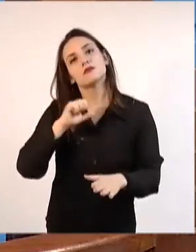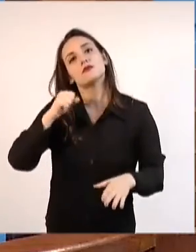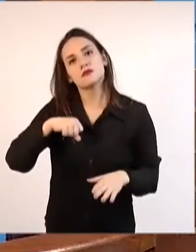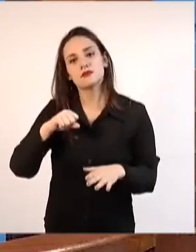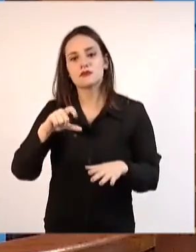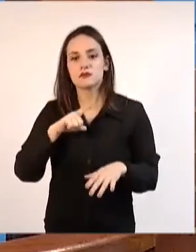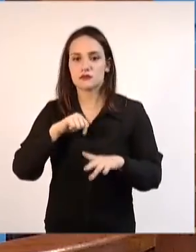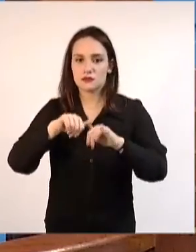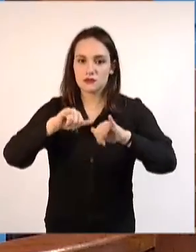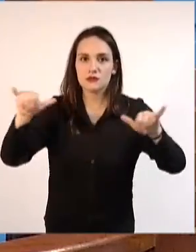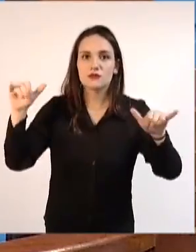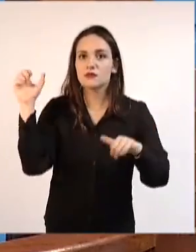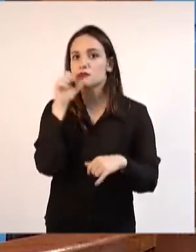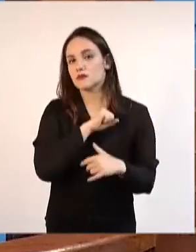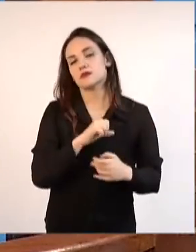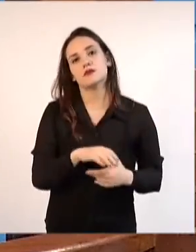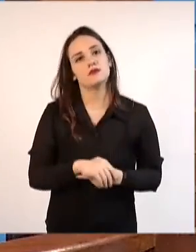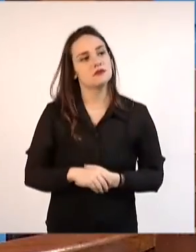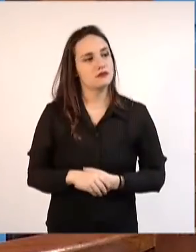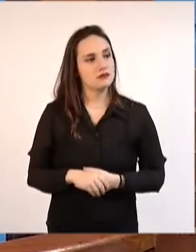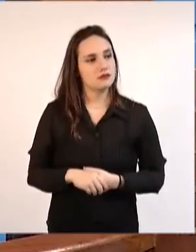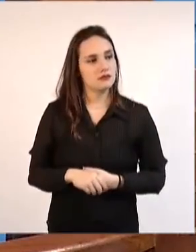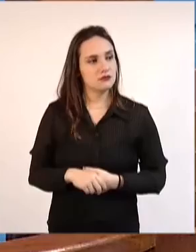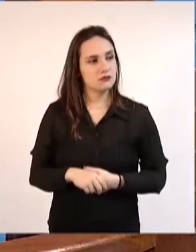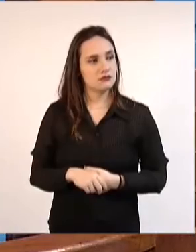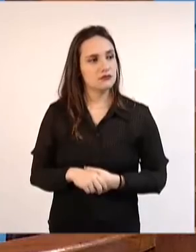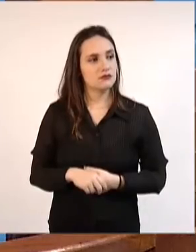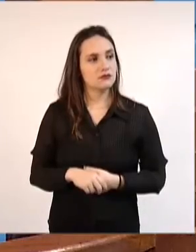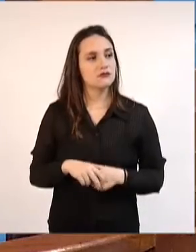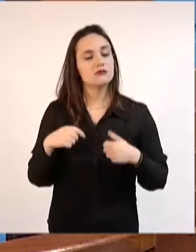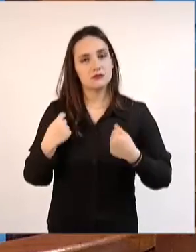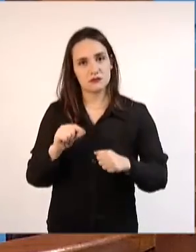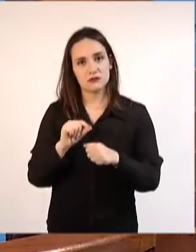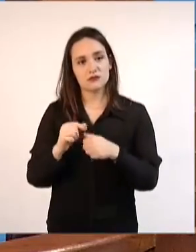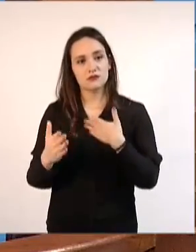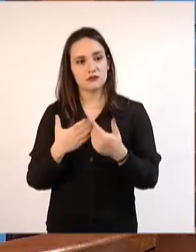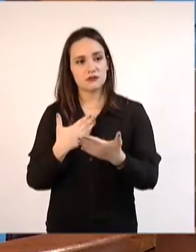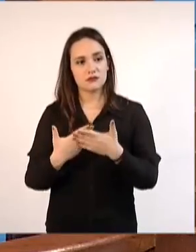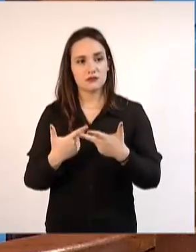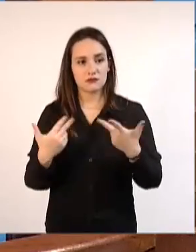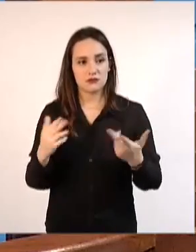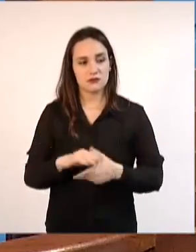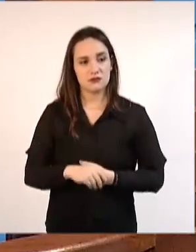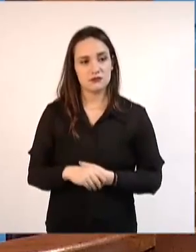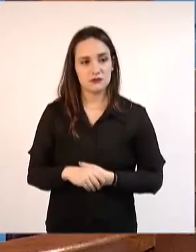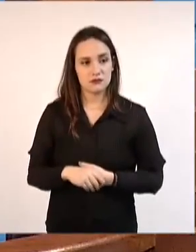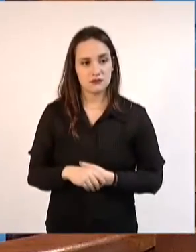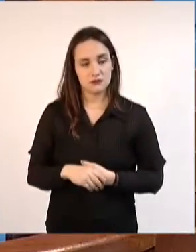repercussão e alguma coisa vai ser feita. Muito obrigado, presidente.